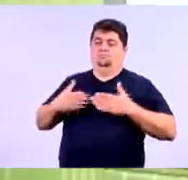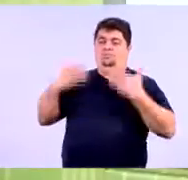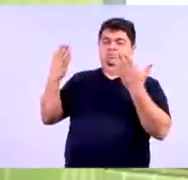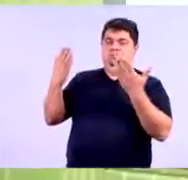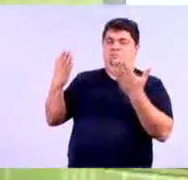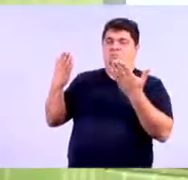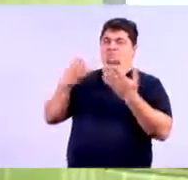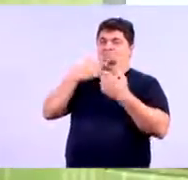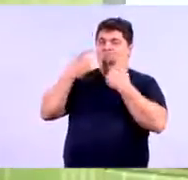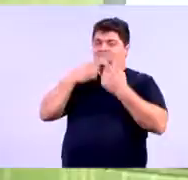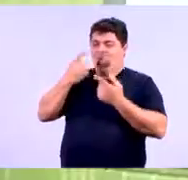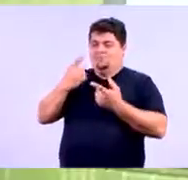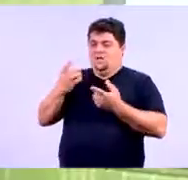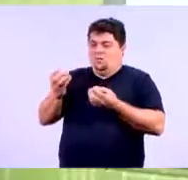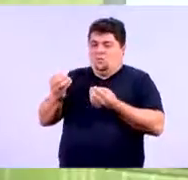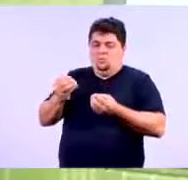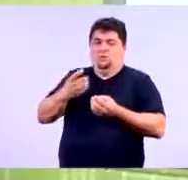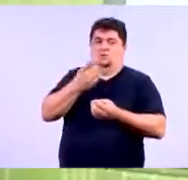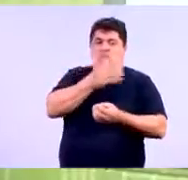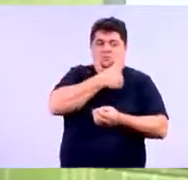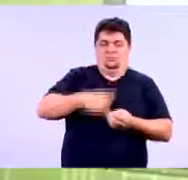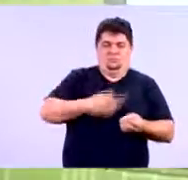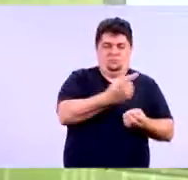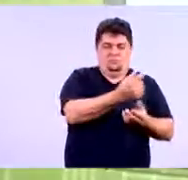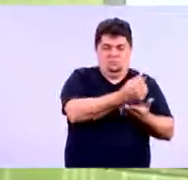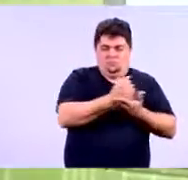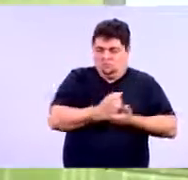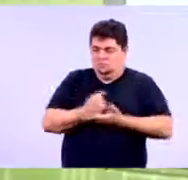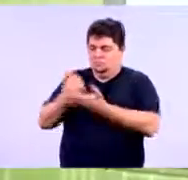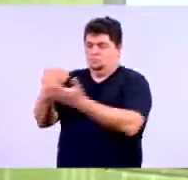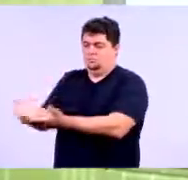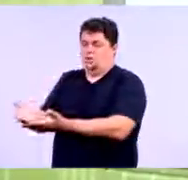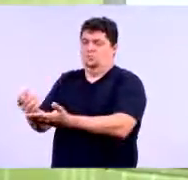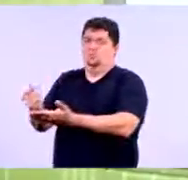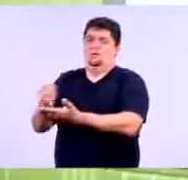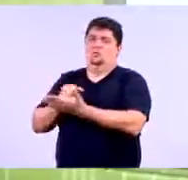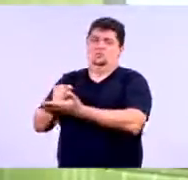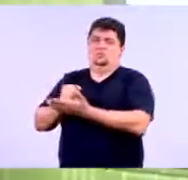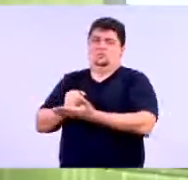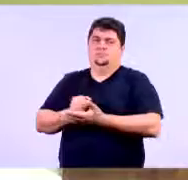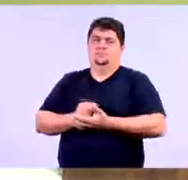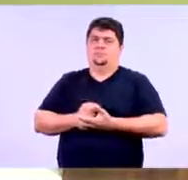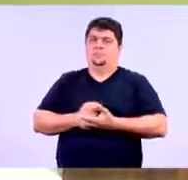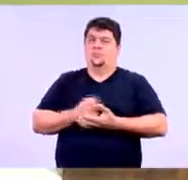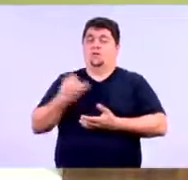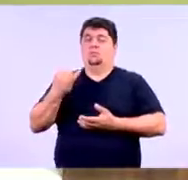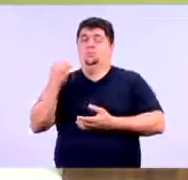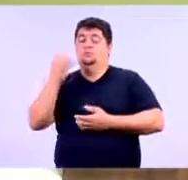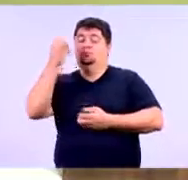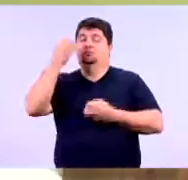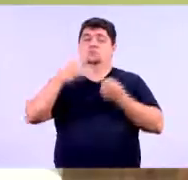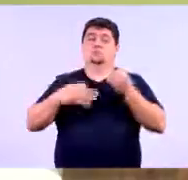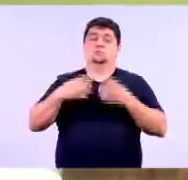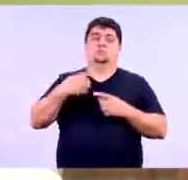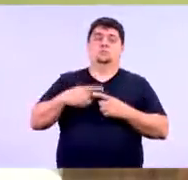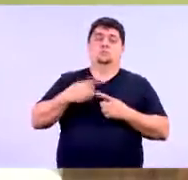Nessa situação, aí incendiaria o empréstimo compulsório. E é interessante essa situação que o senhor colocou,